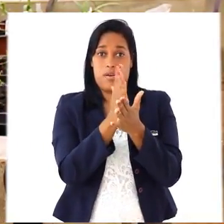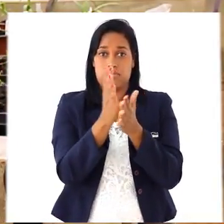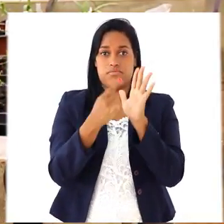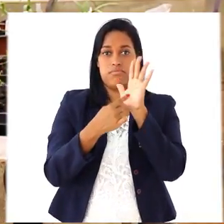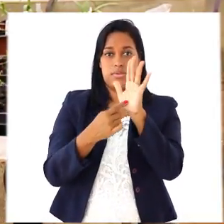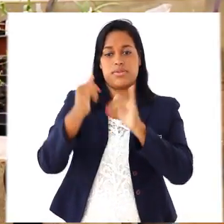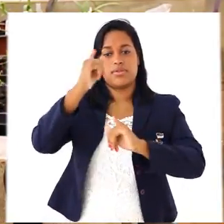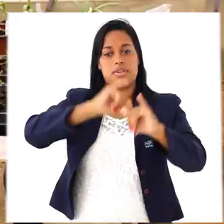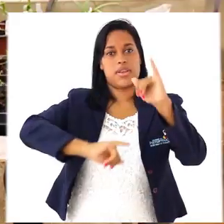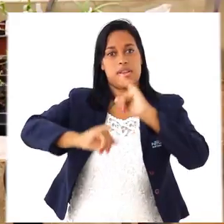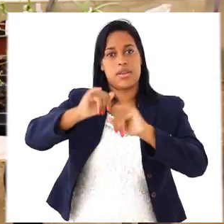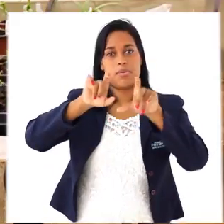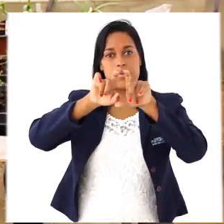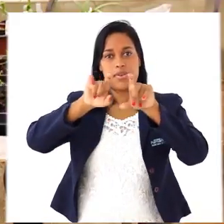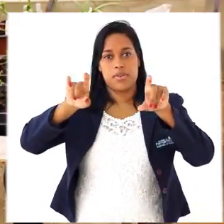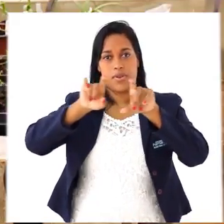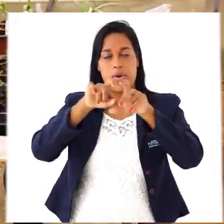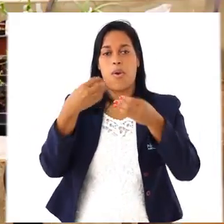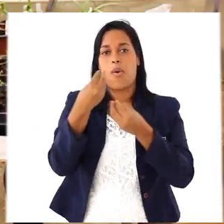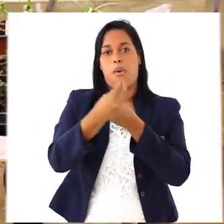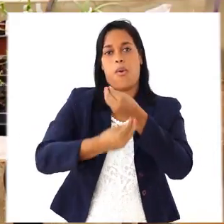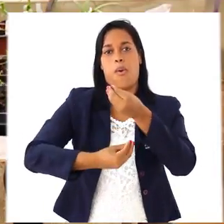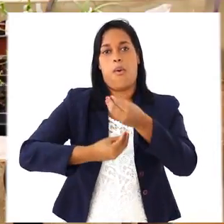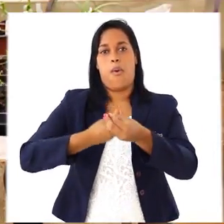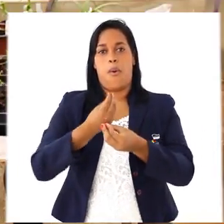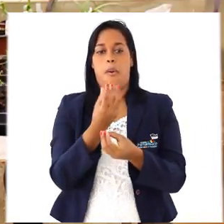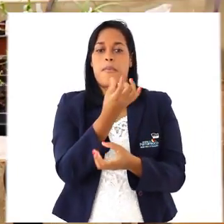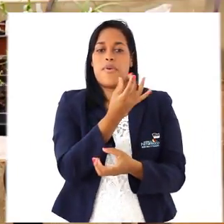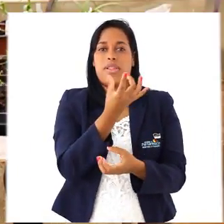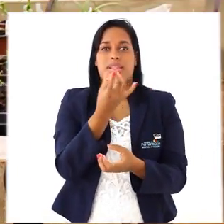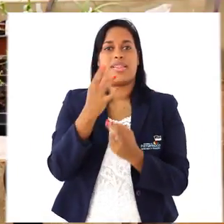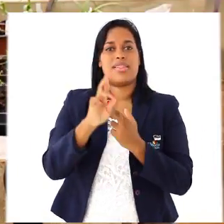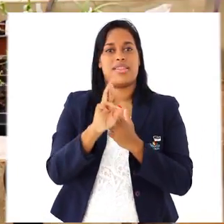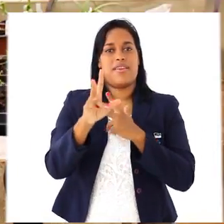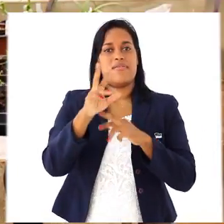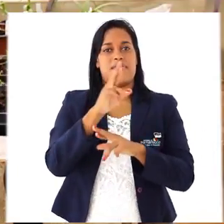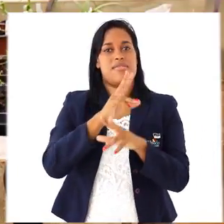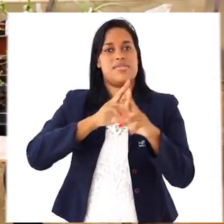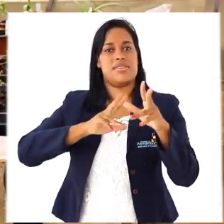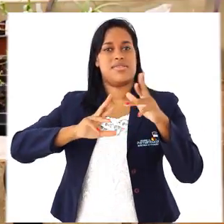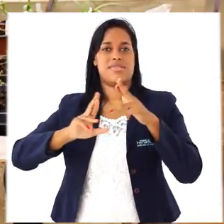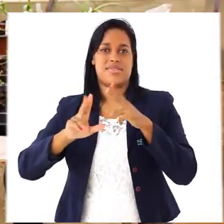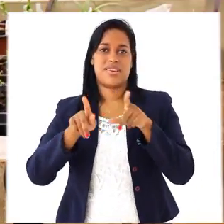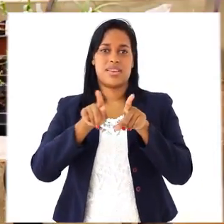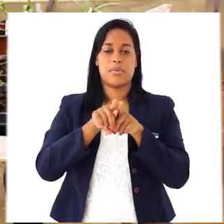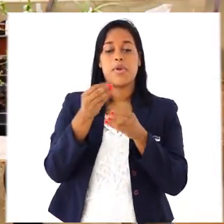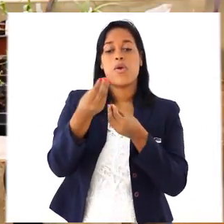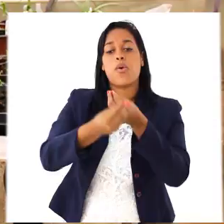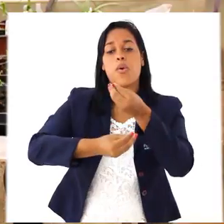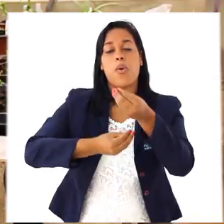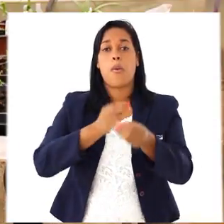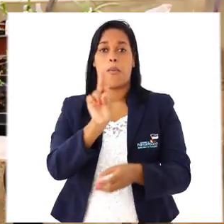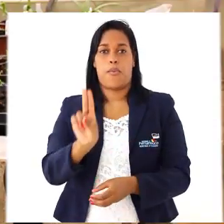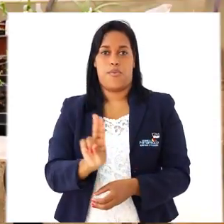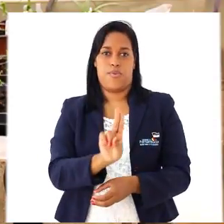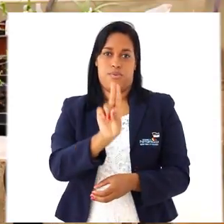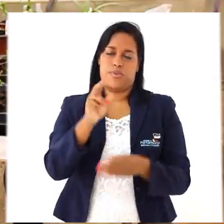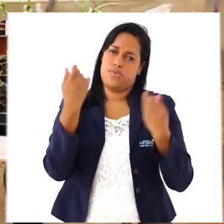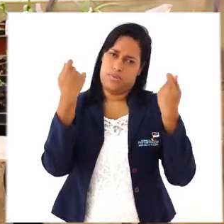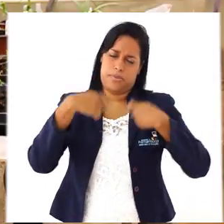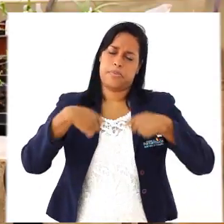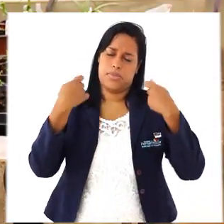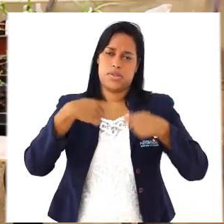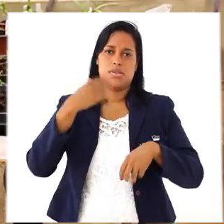os rótulos de embalagem, a gente vai ver como é que a gente distingue esses agrotóxicos e como é que a gente faz essa manipulação. Até a manipulação a gente precisa